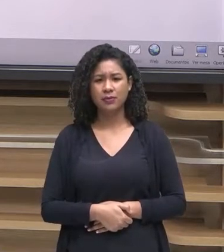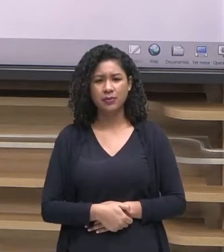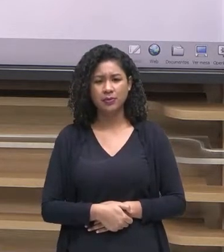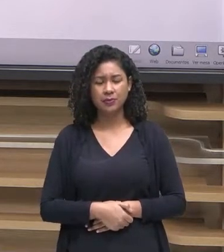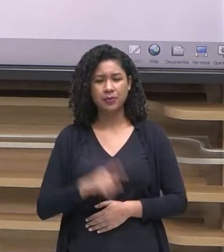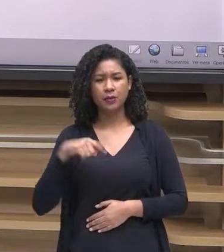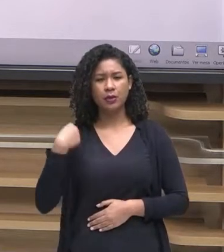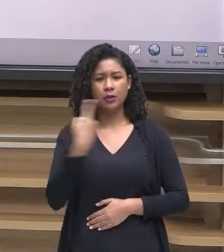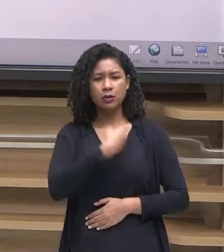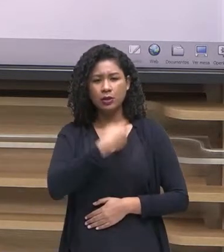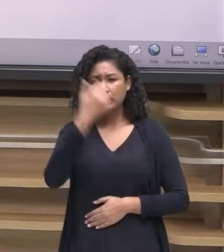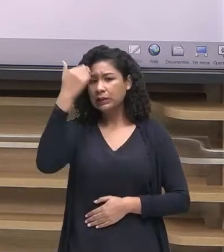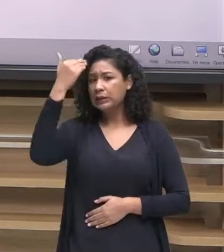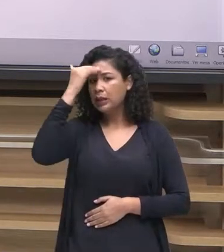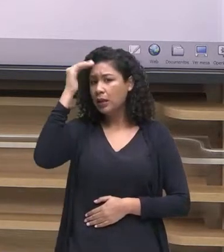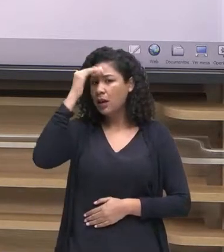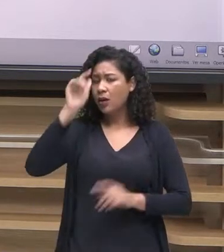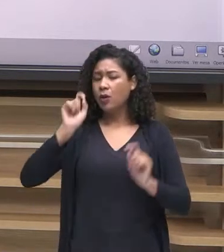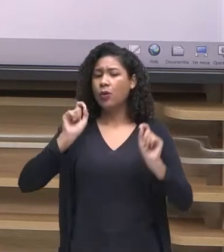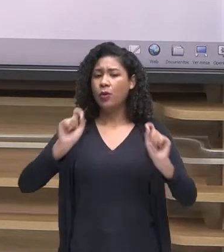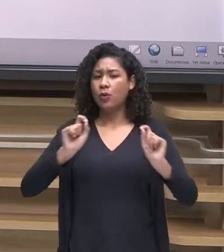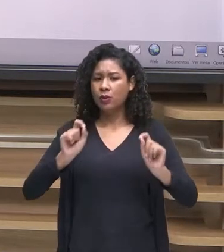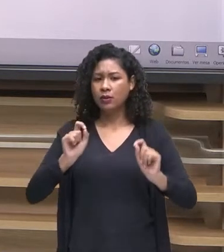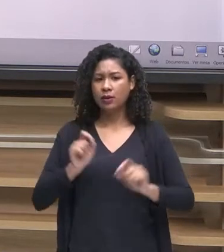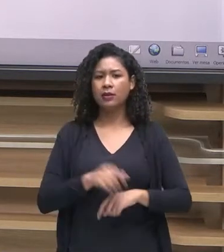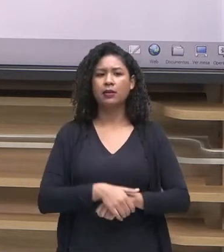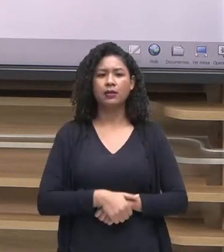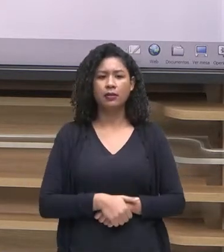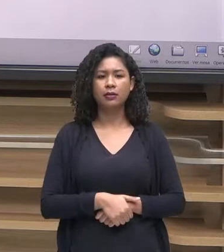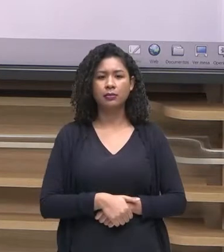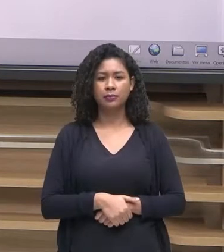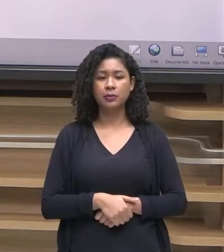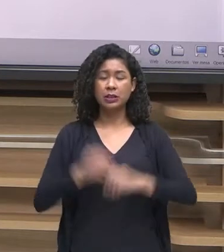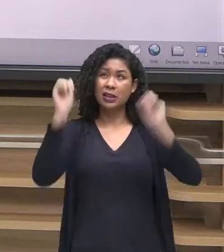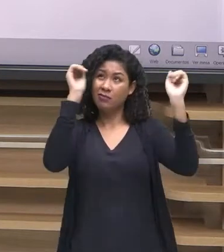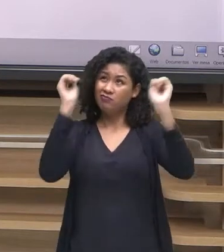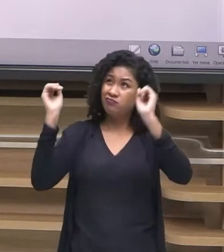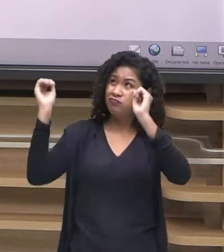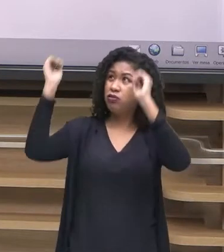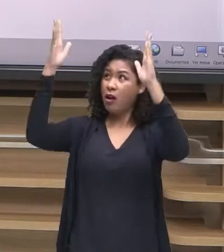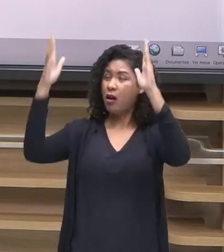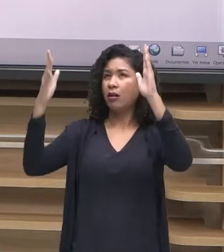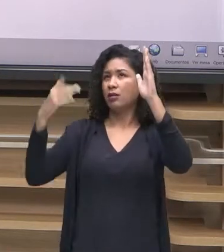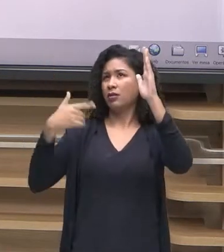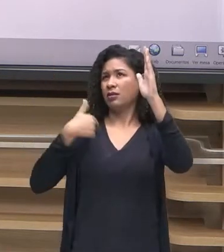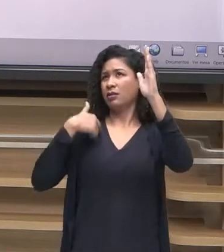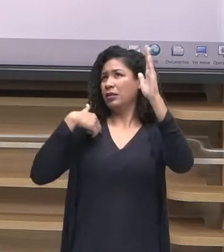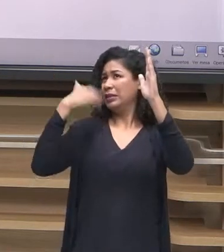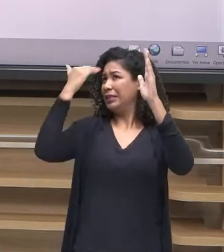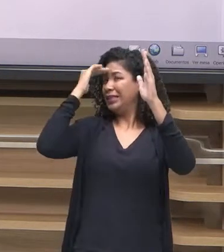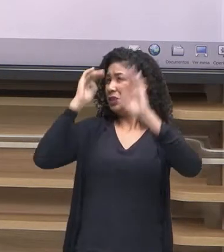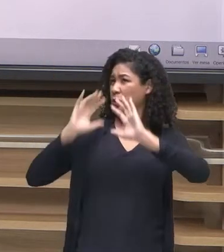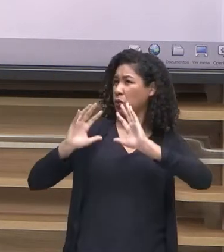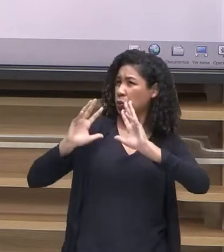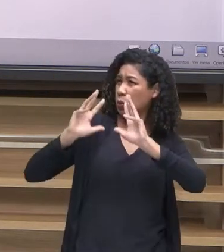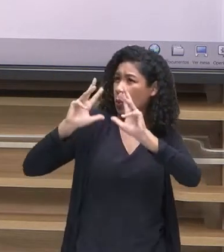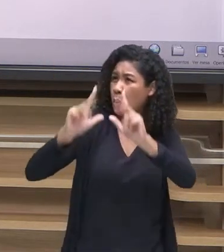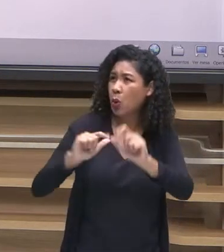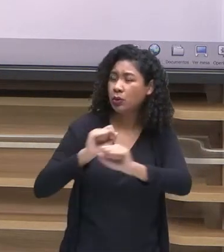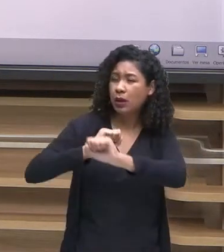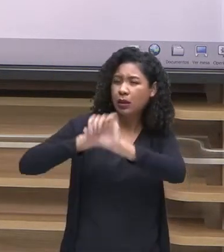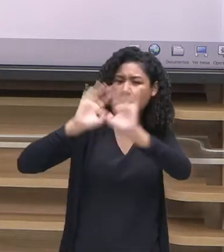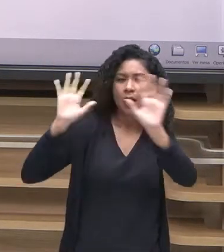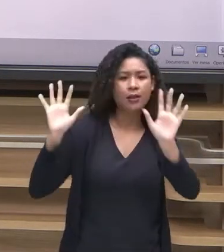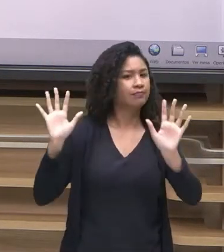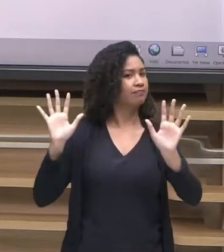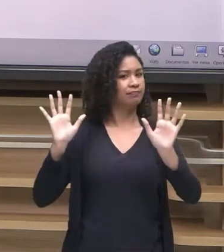entendemos que o transcendente ele vai além da nossa capacidade humana de entender as coisas, né? Da nossa razão, da